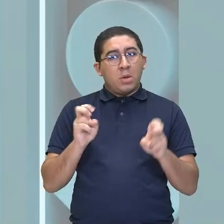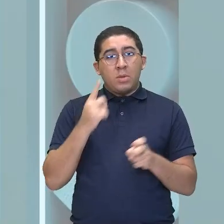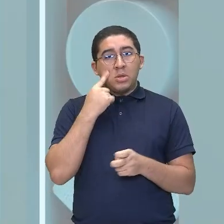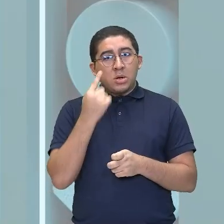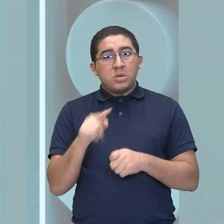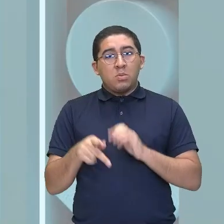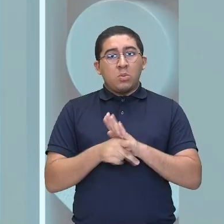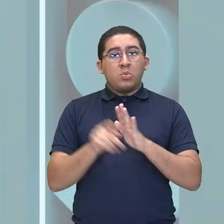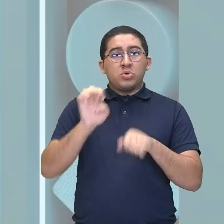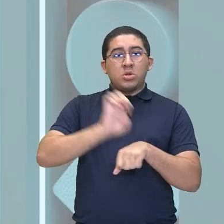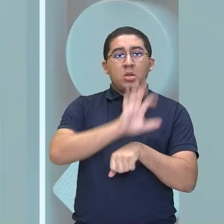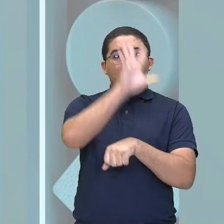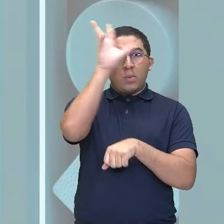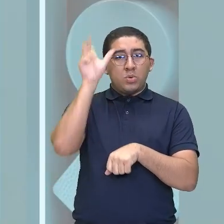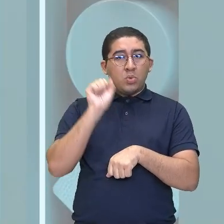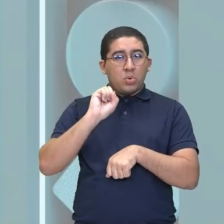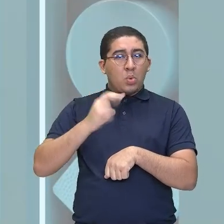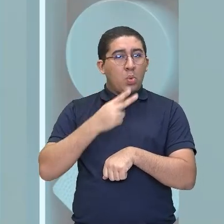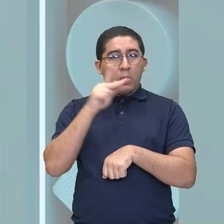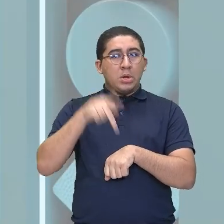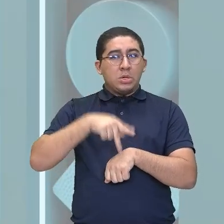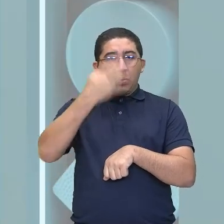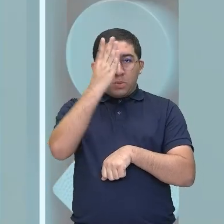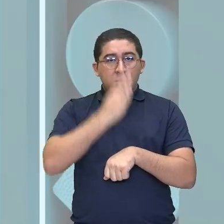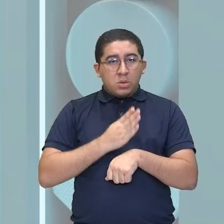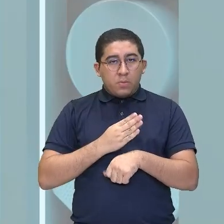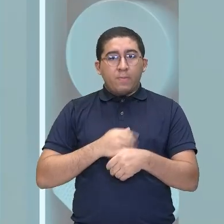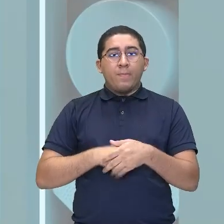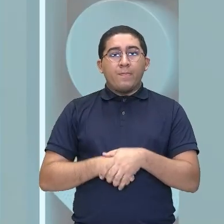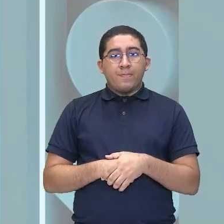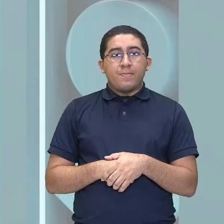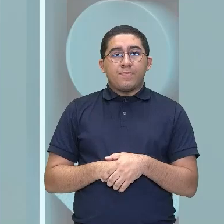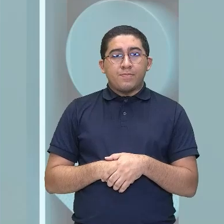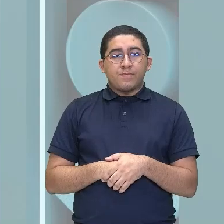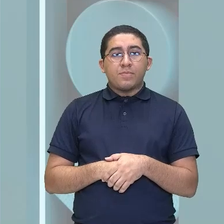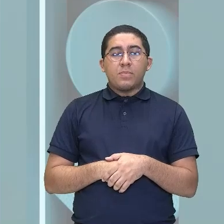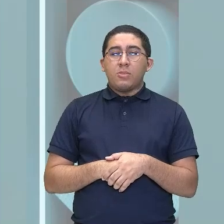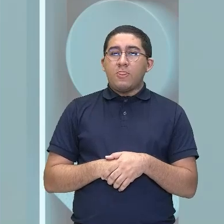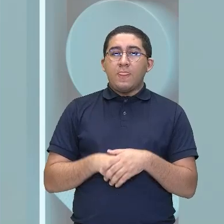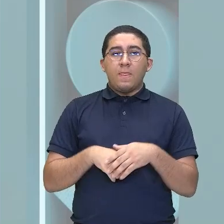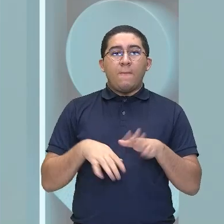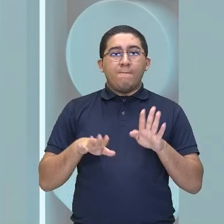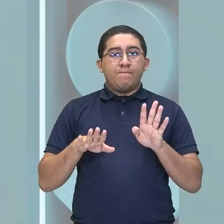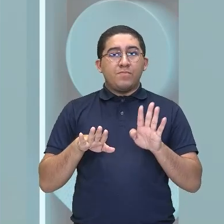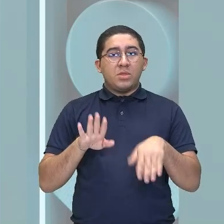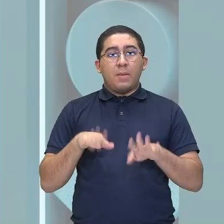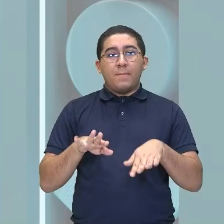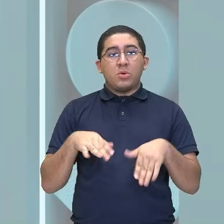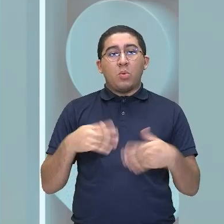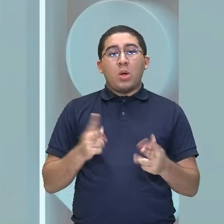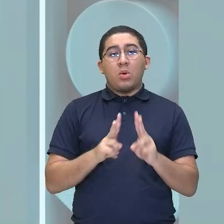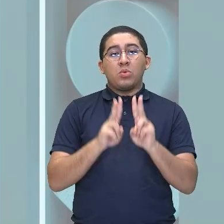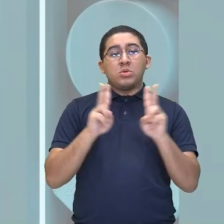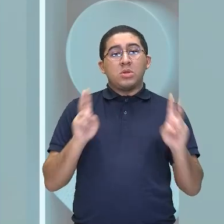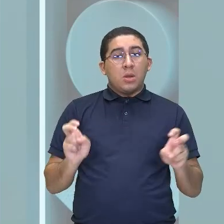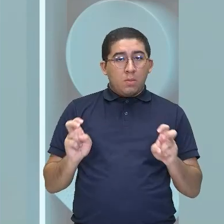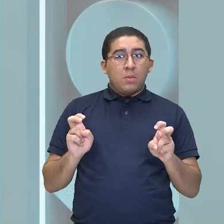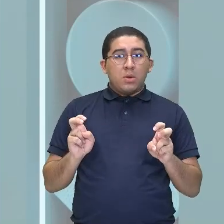Amazonas, né, o que interesse ao Brasil. Então, isso aí é muito variado, depende muito de que tipo de assunto você